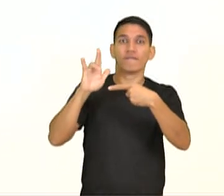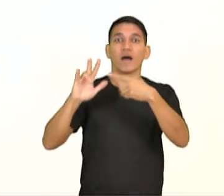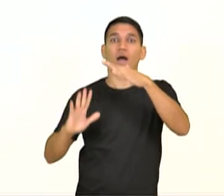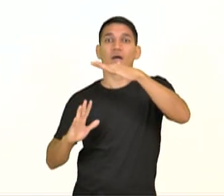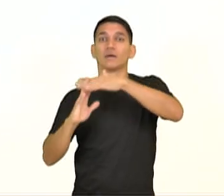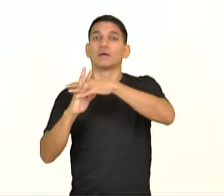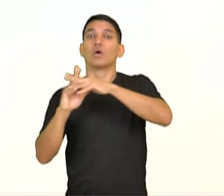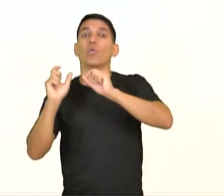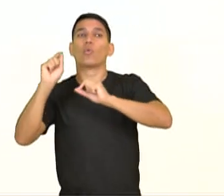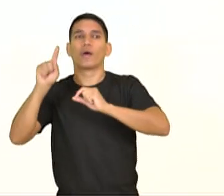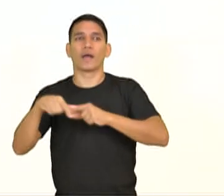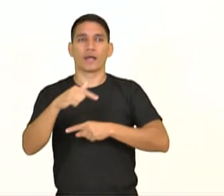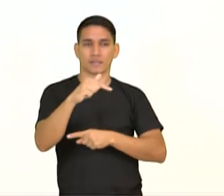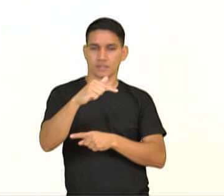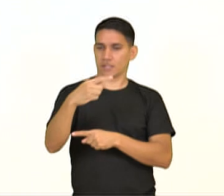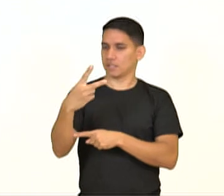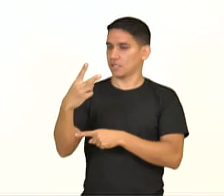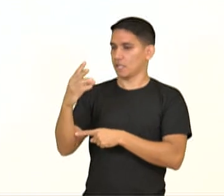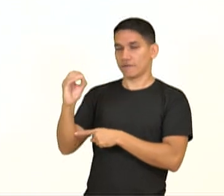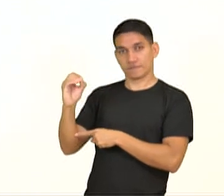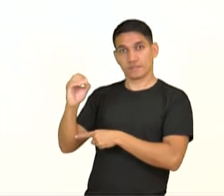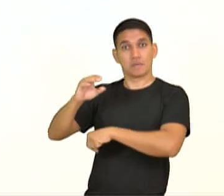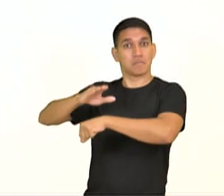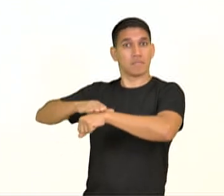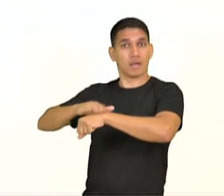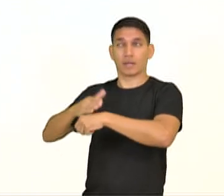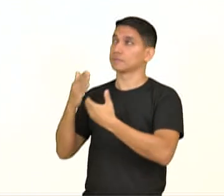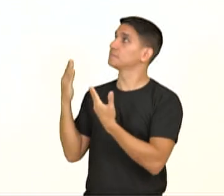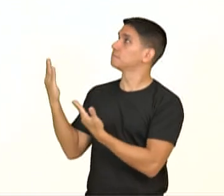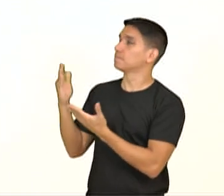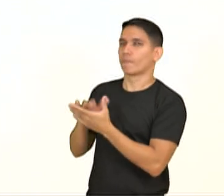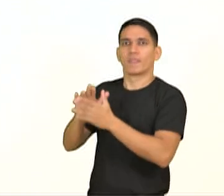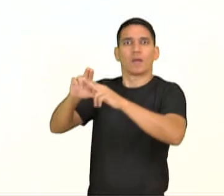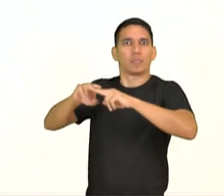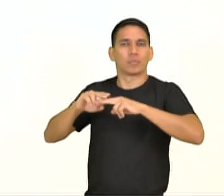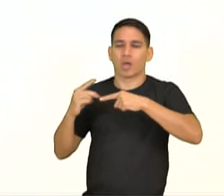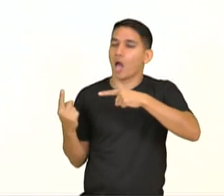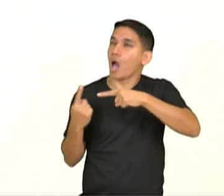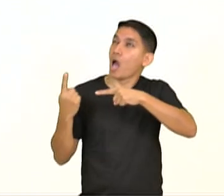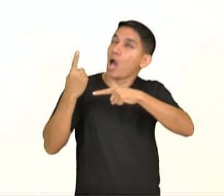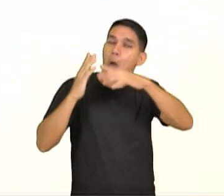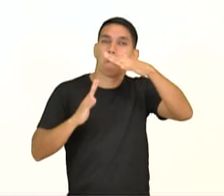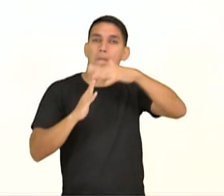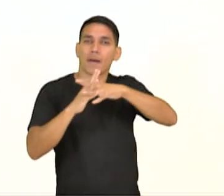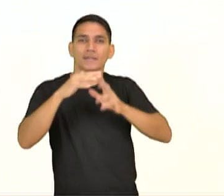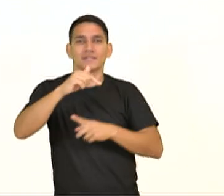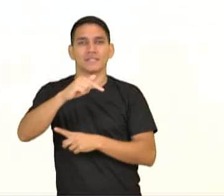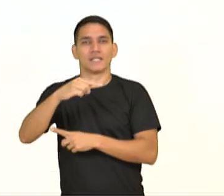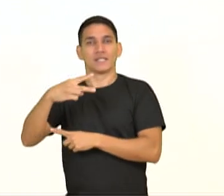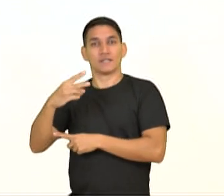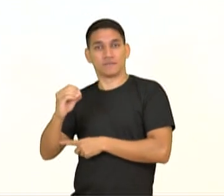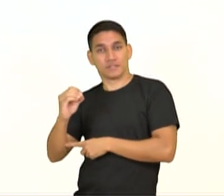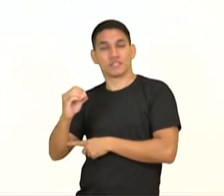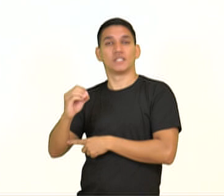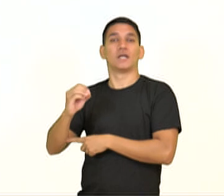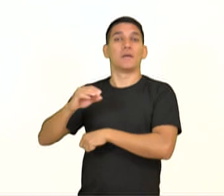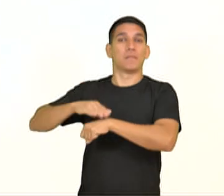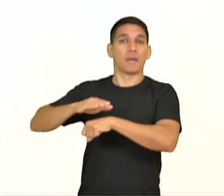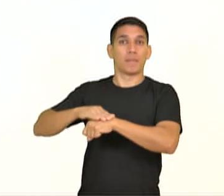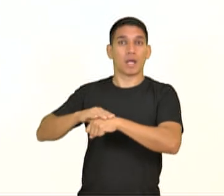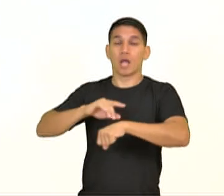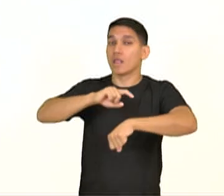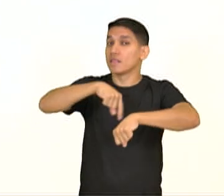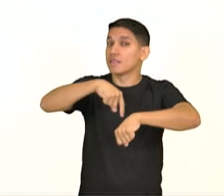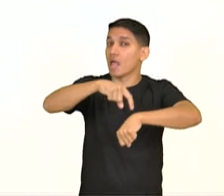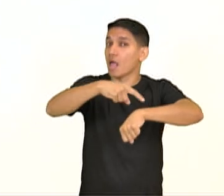ali a 720 metros, tá? Então, portanto, a altura máxima é 720 metros e o tempo gasto para